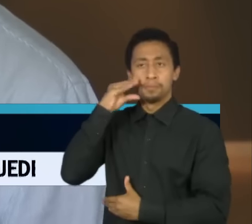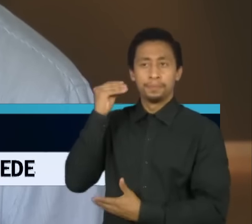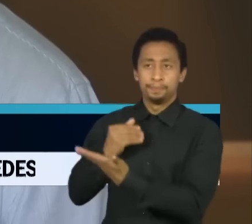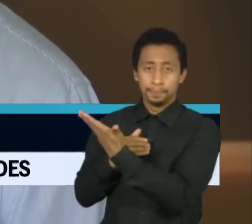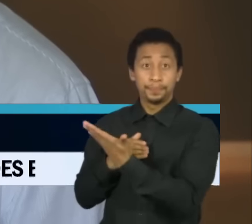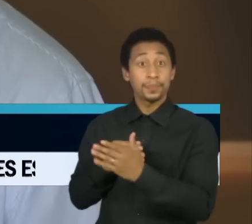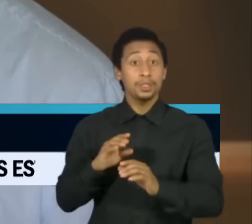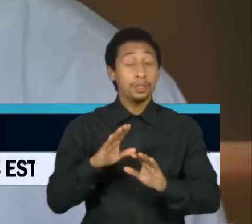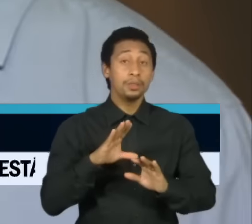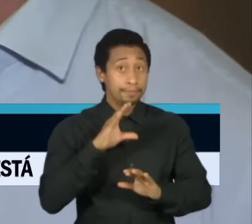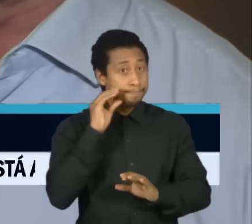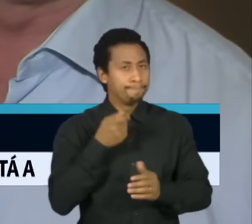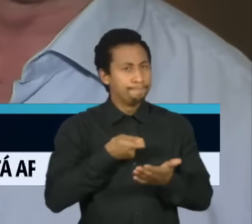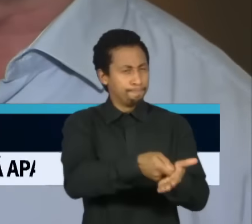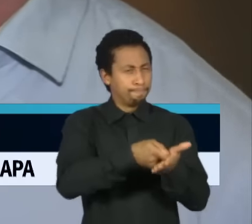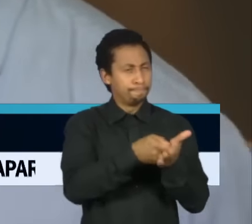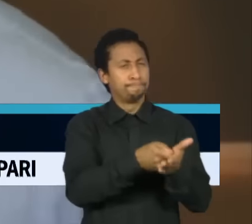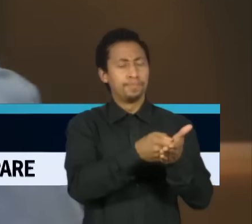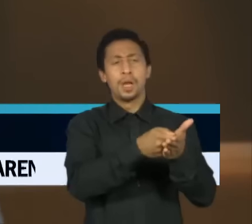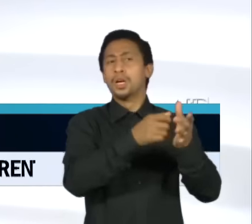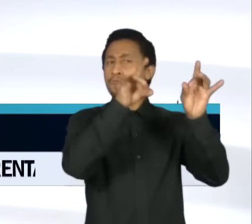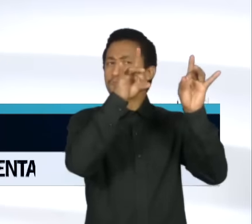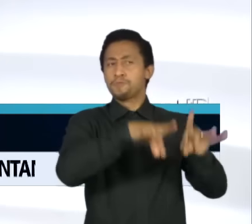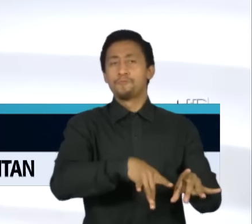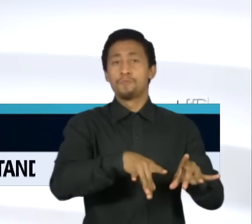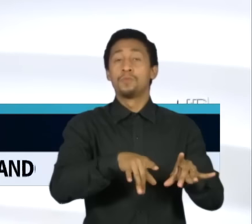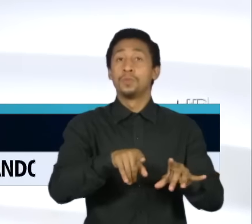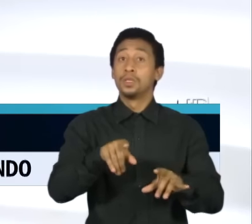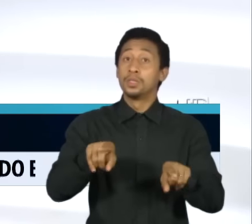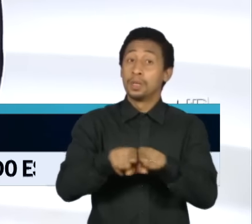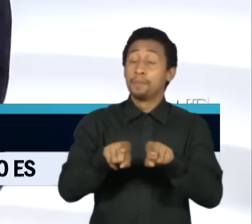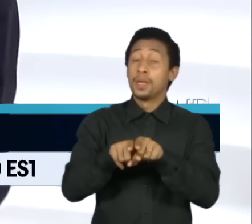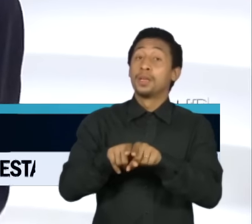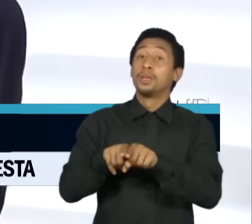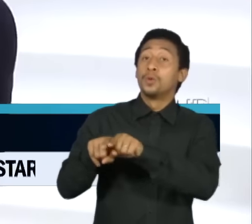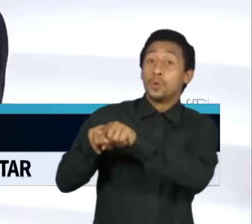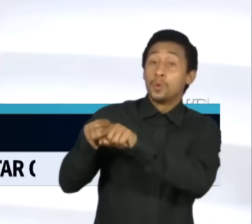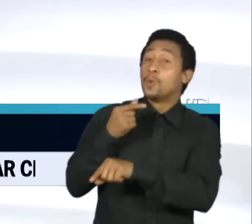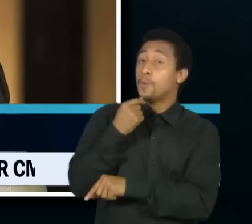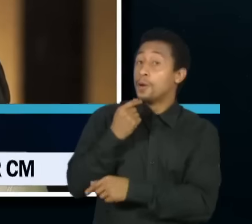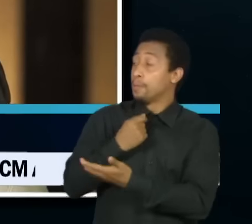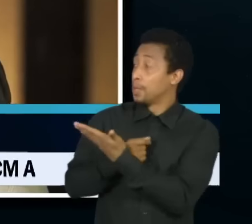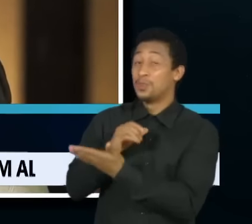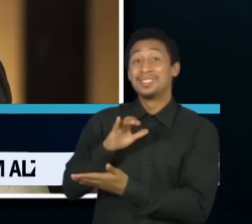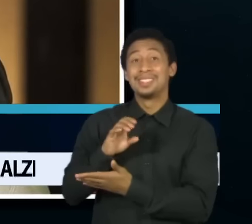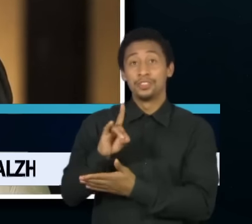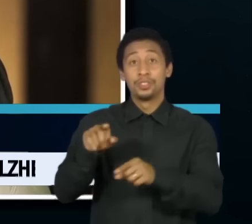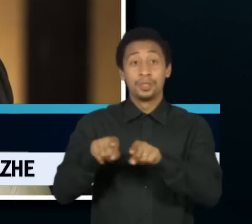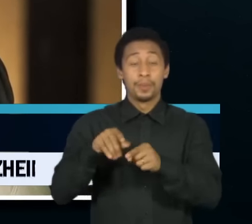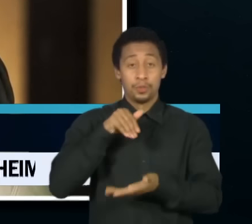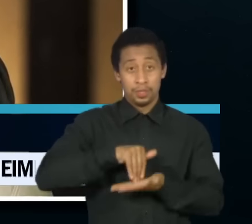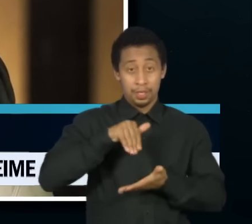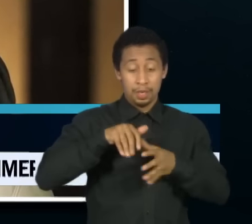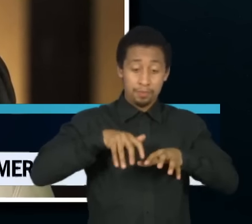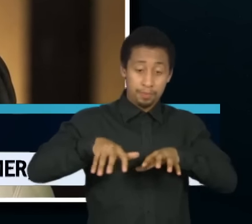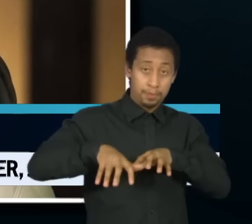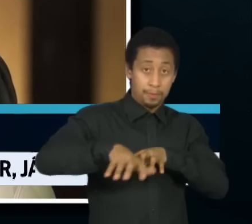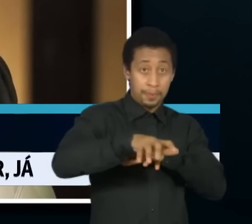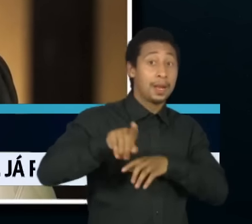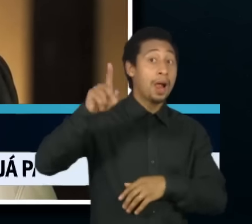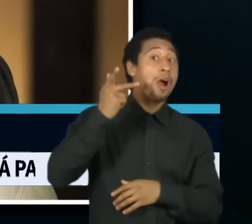a desistir da campanha. Ele e os irmãos, o senador Cid Gomes e o secretário de Infraestrutura do Ceará, Lúcio Gomes,